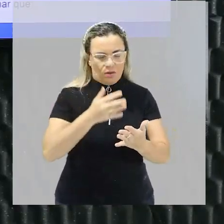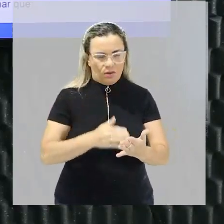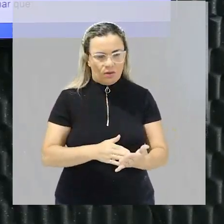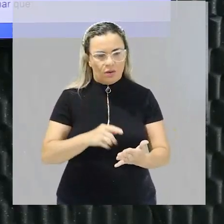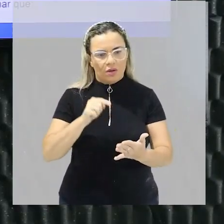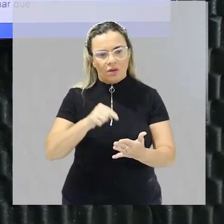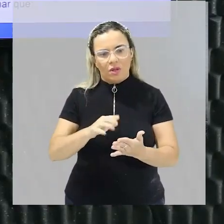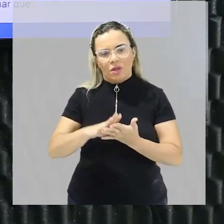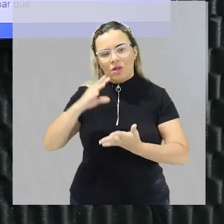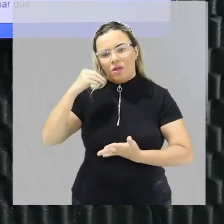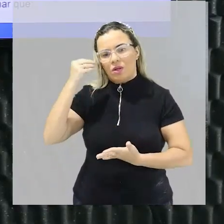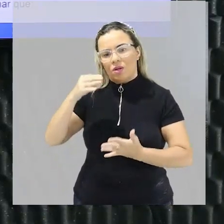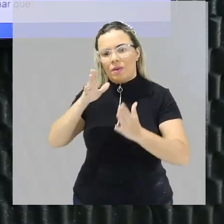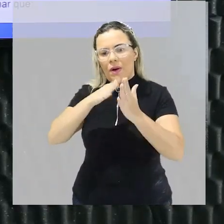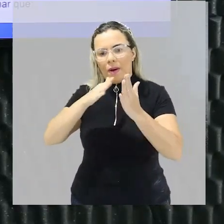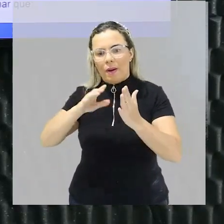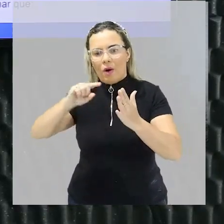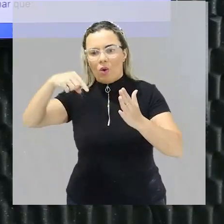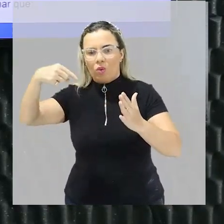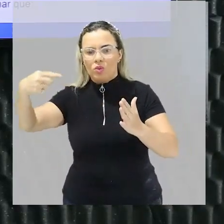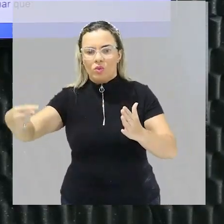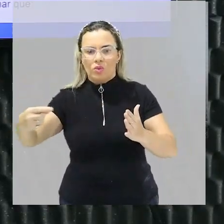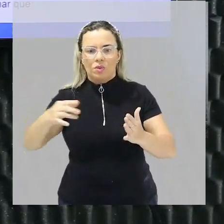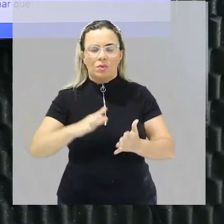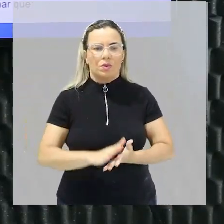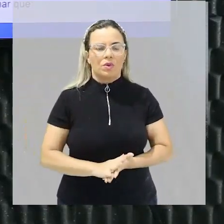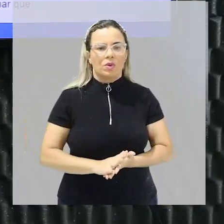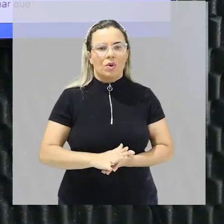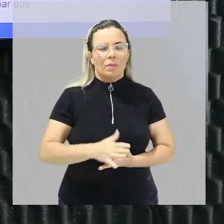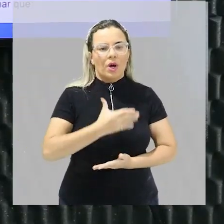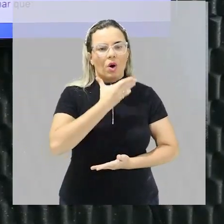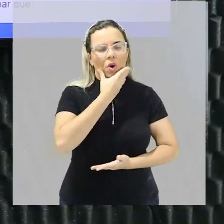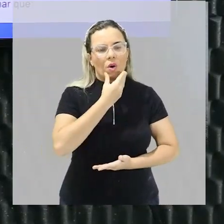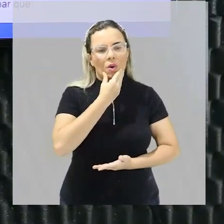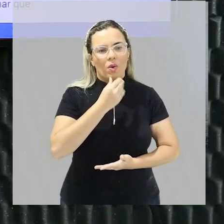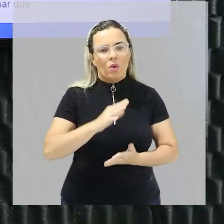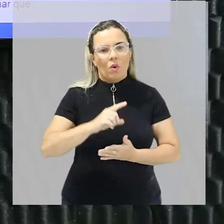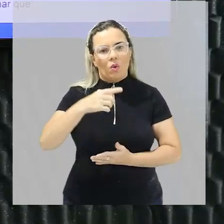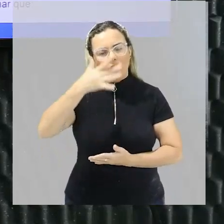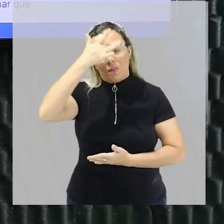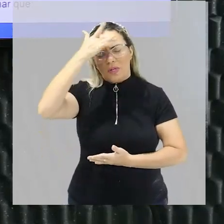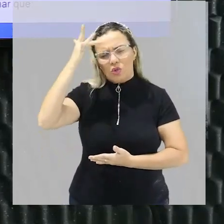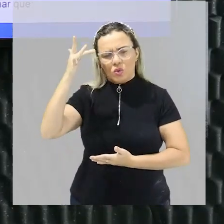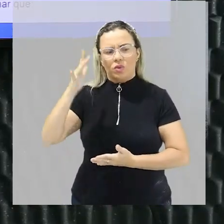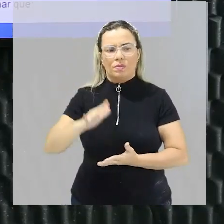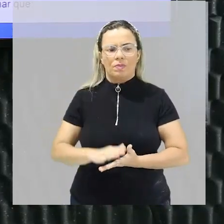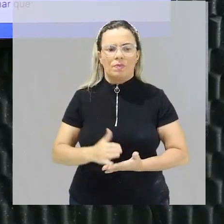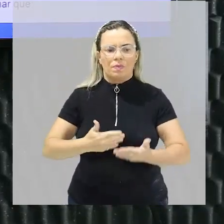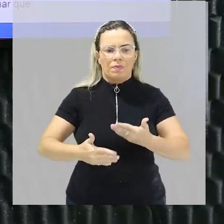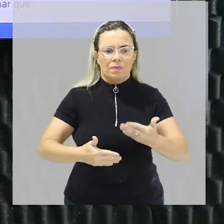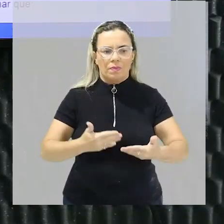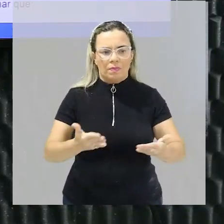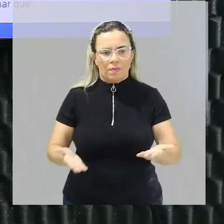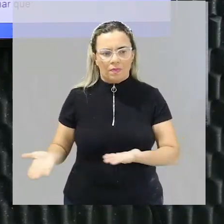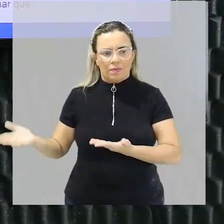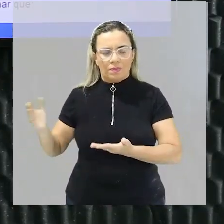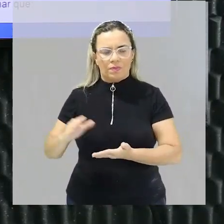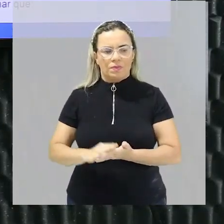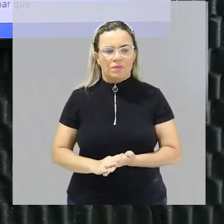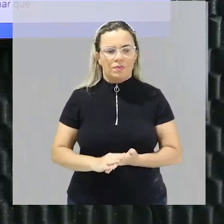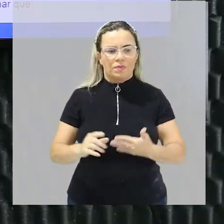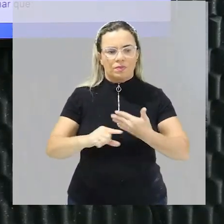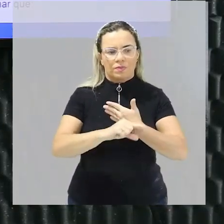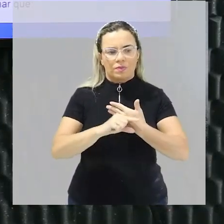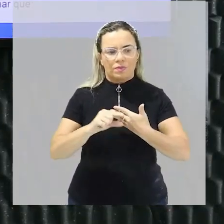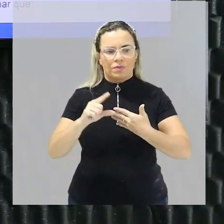experiência estética com outra enquanto outro ser humano, outro homem, outra pessoa. O Luc Ferry, que eu gosto